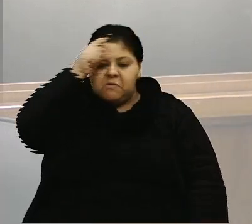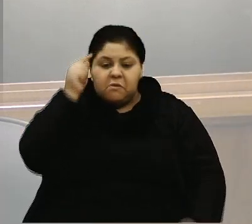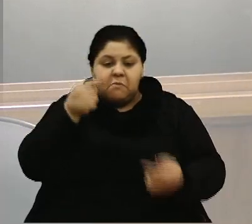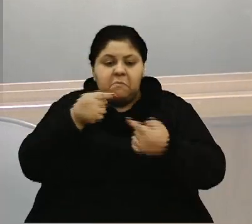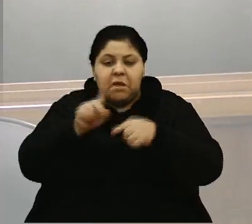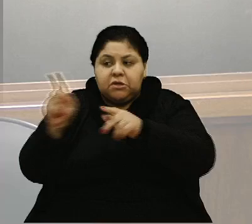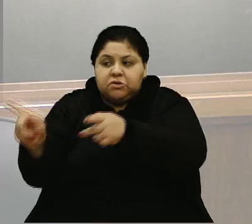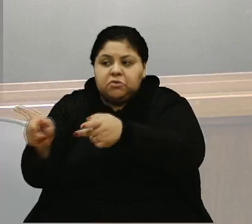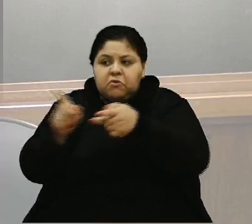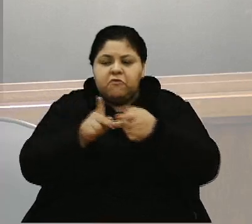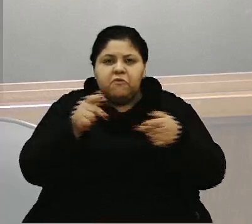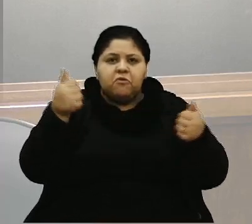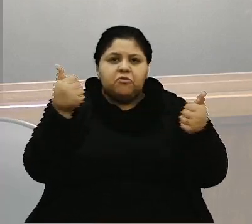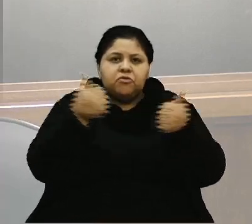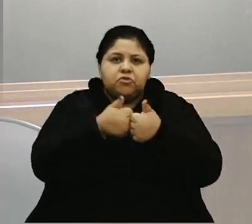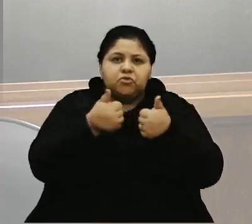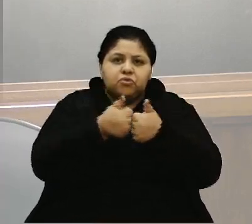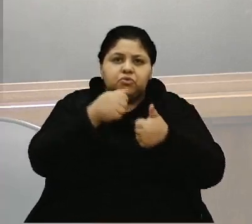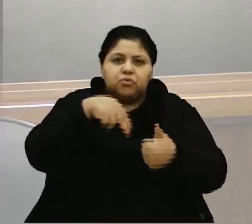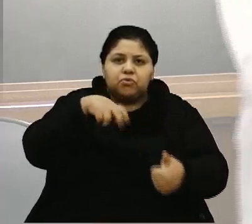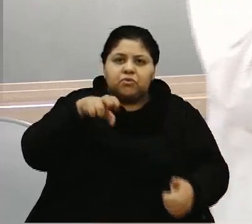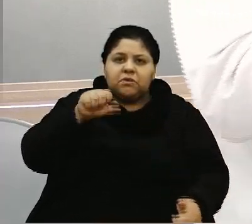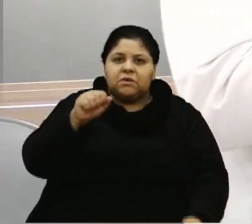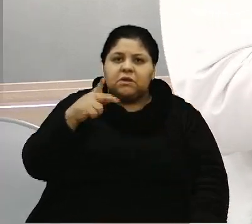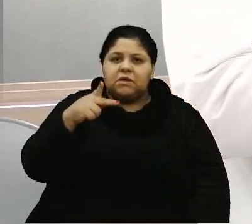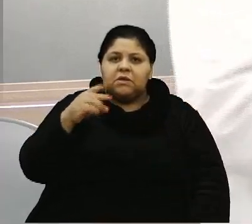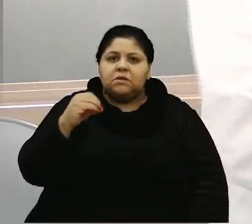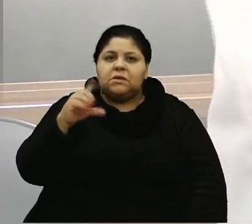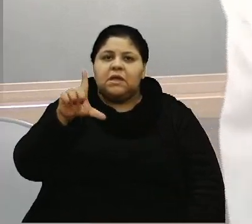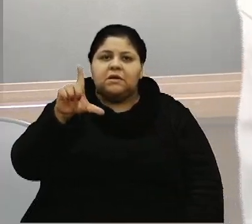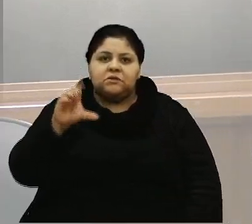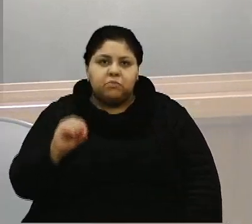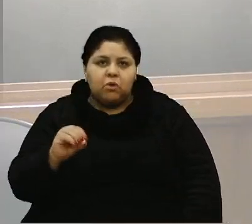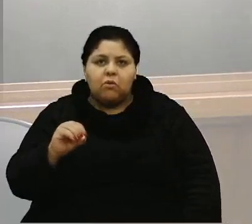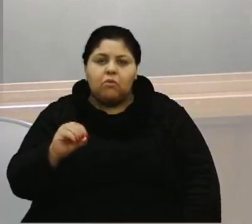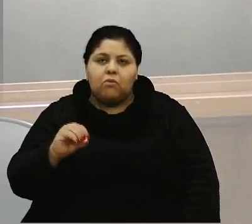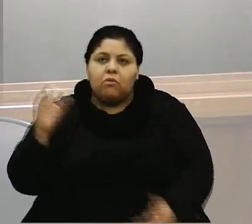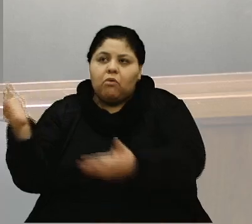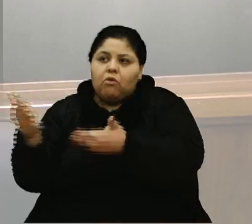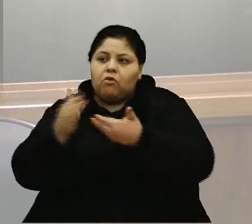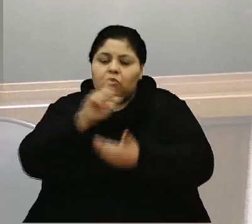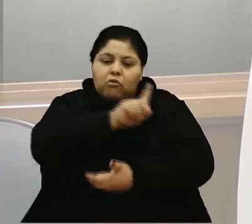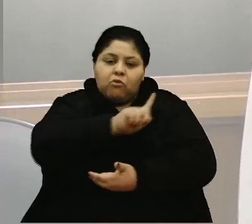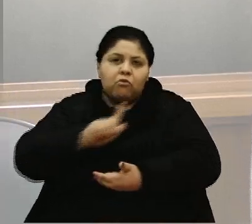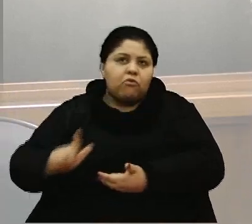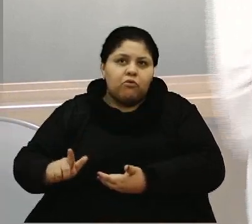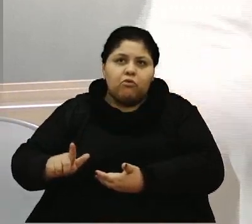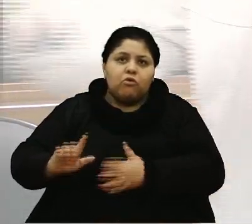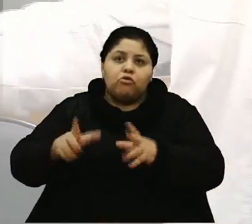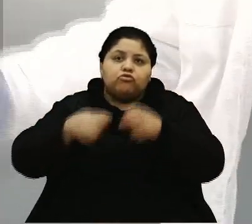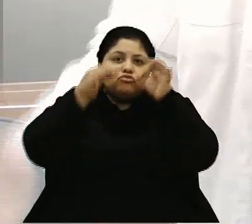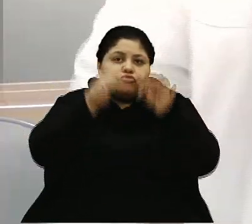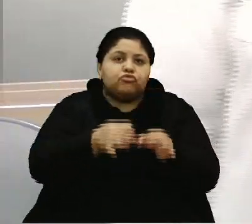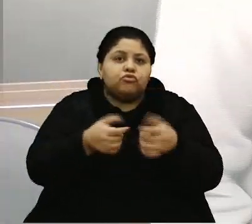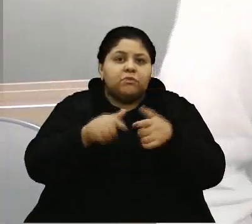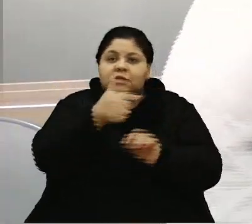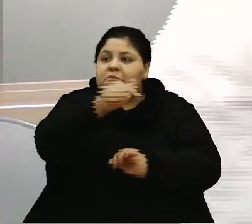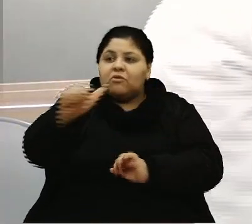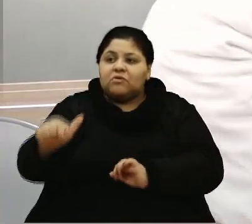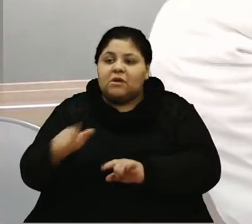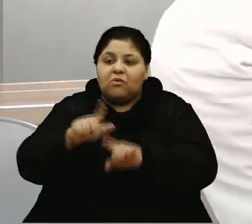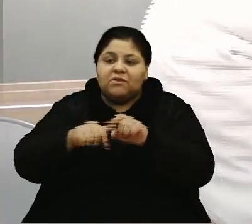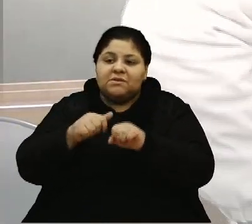Néspolo. A mão do Néspolo estava lá para convidar o governador para uma atividade. E está tudo certo. Mas para outra coisa não